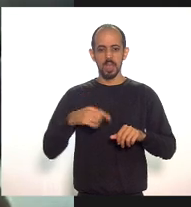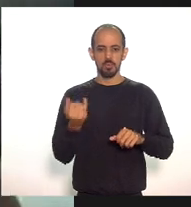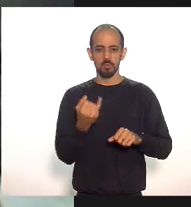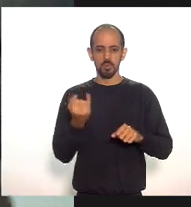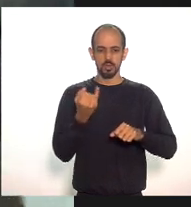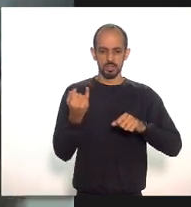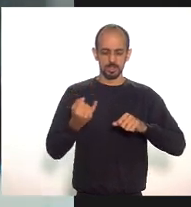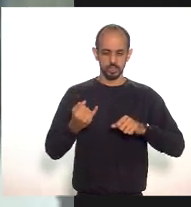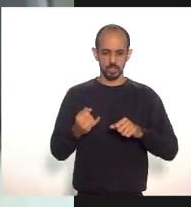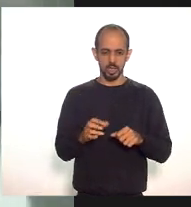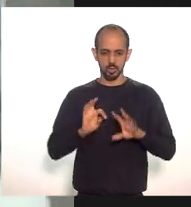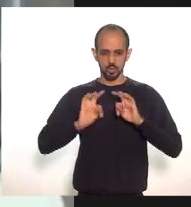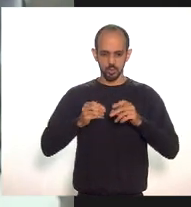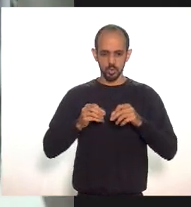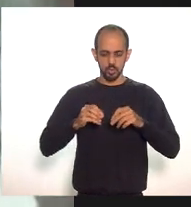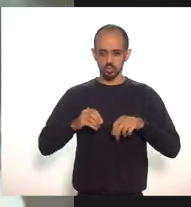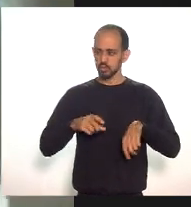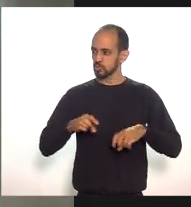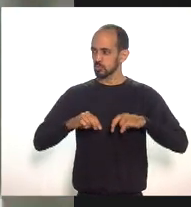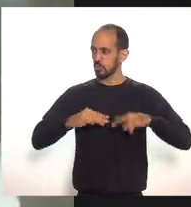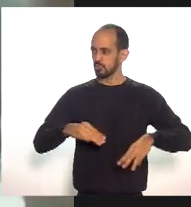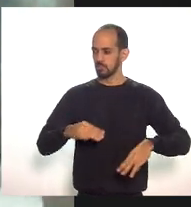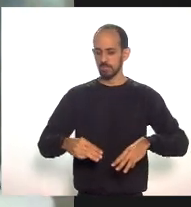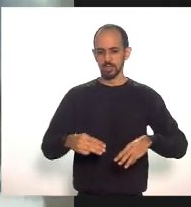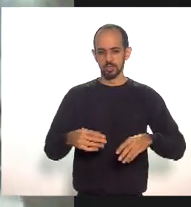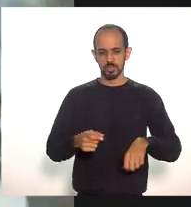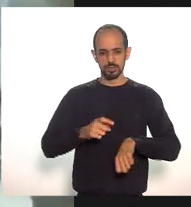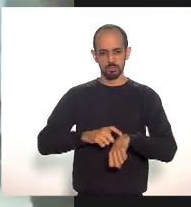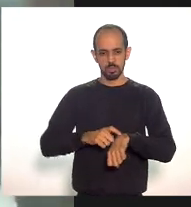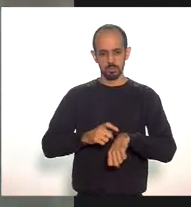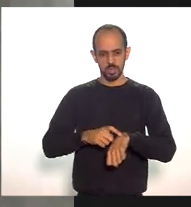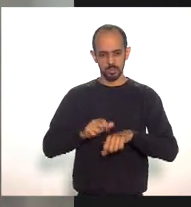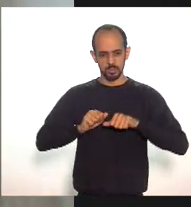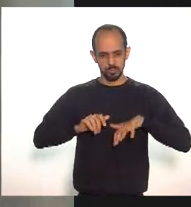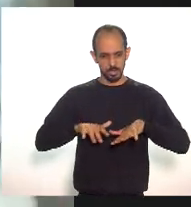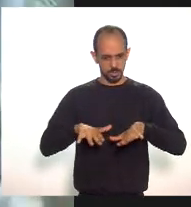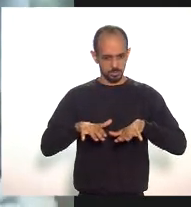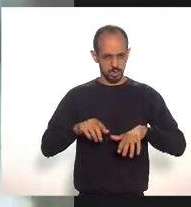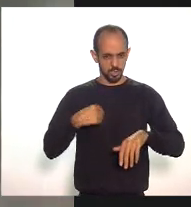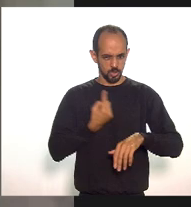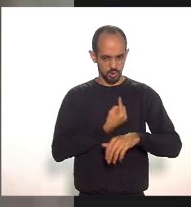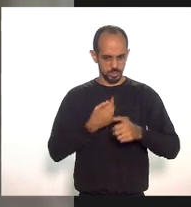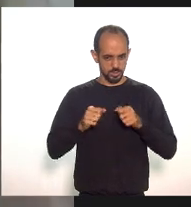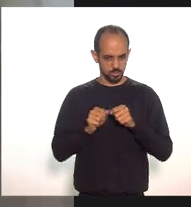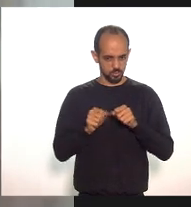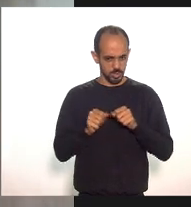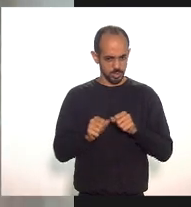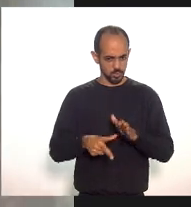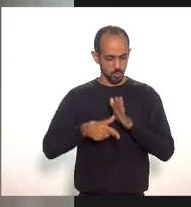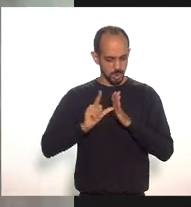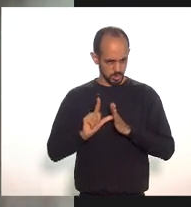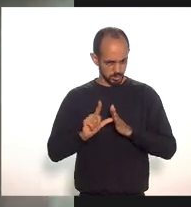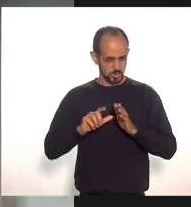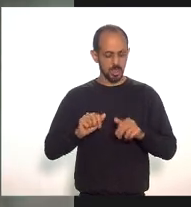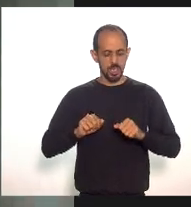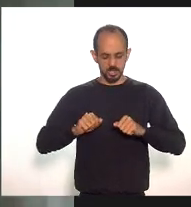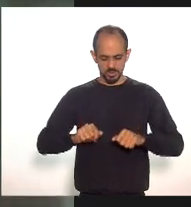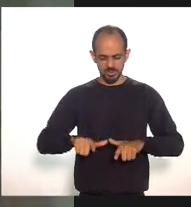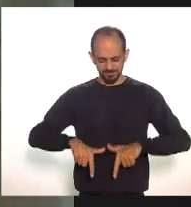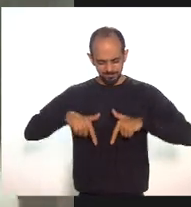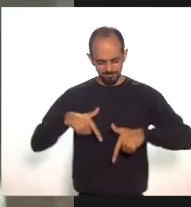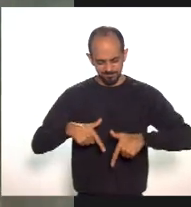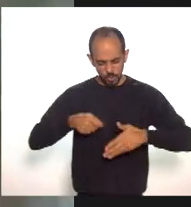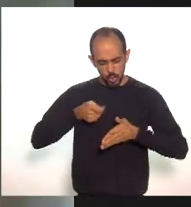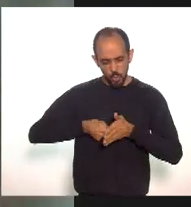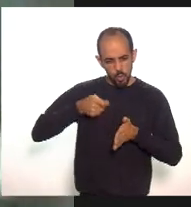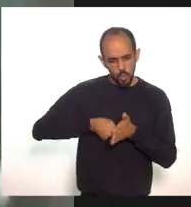politização da anemia nós estamos dando exemplo e saindo na frente e aprovando muitas vezes não só de enfrentamento como essa